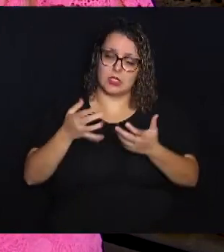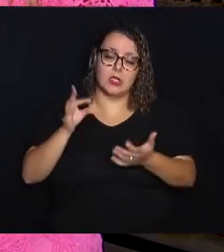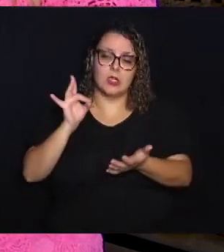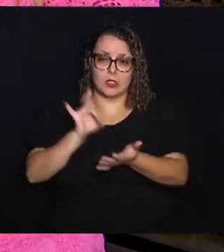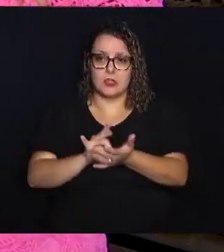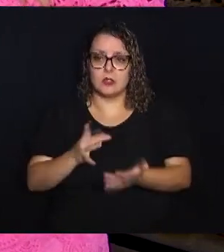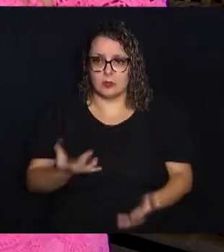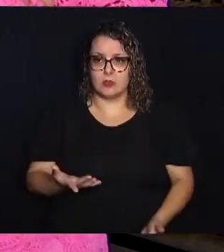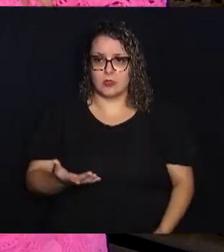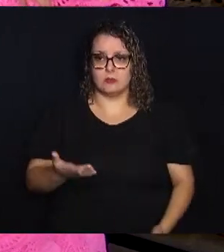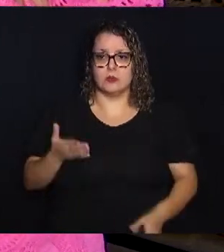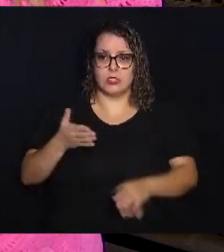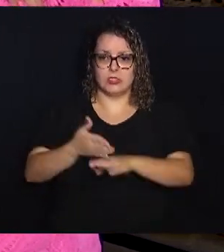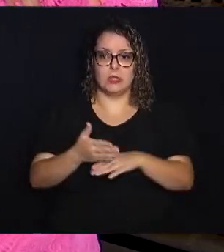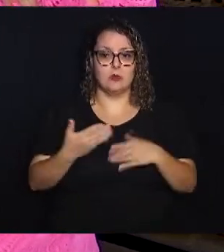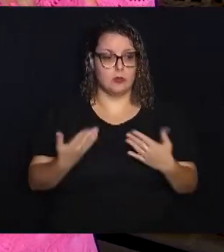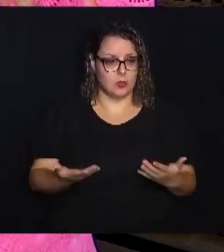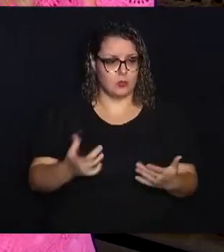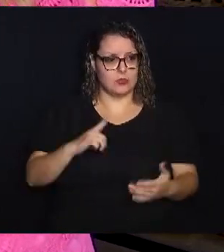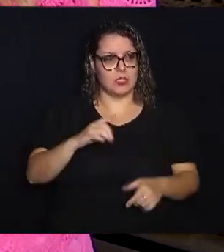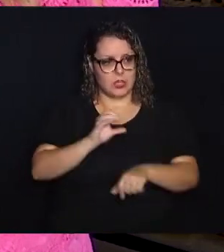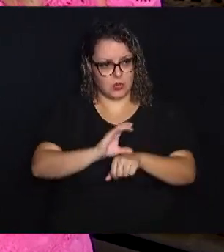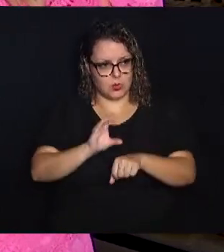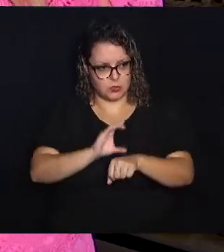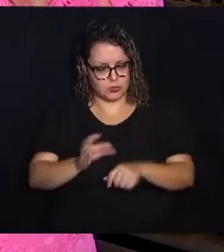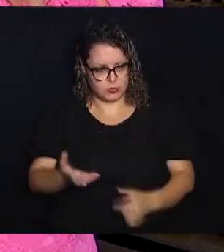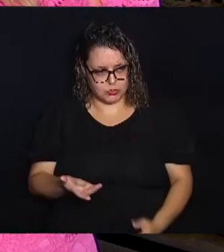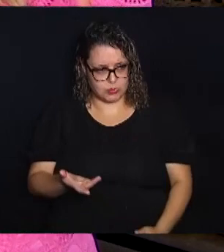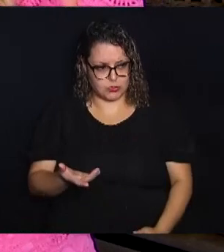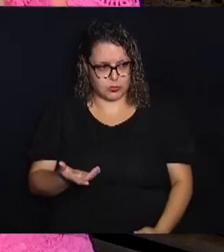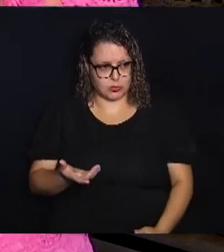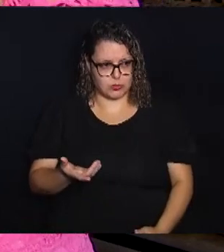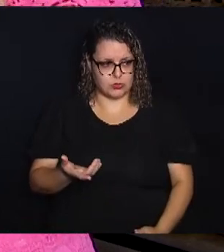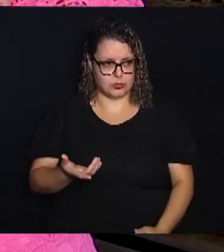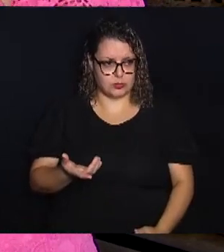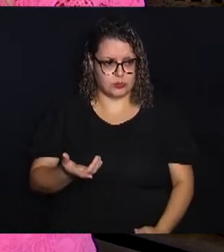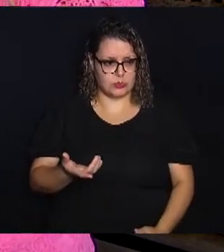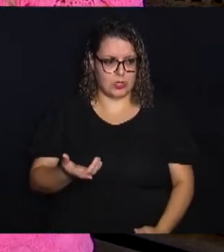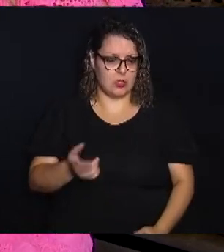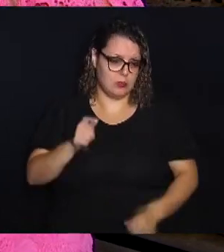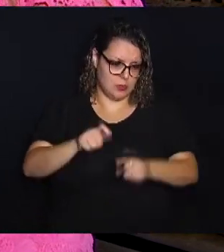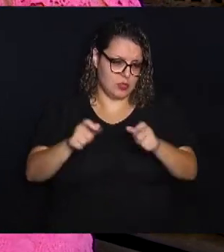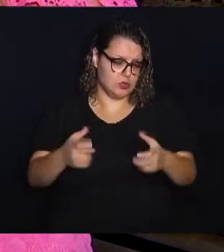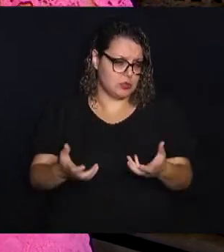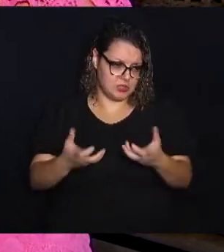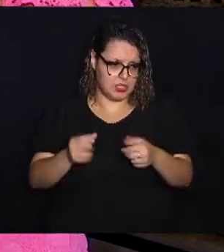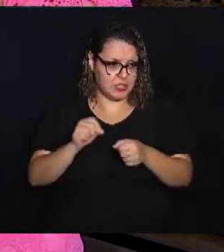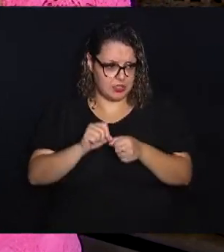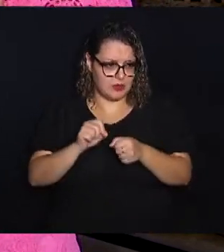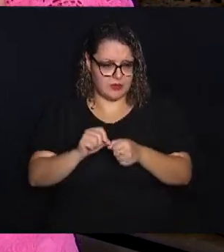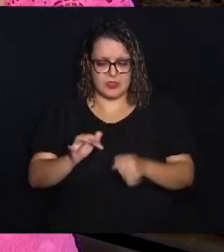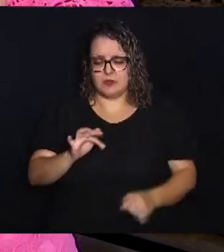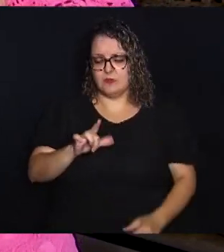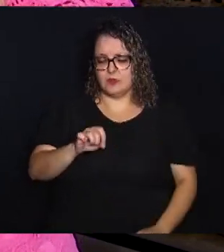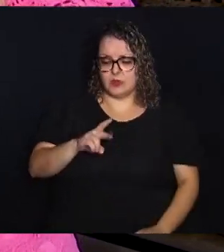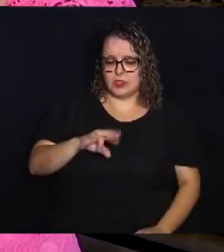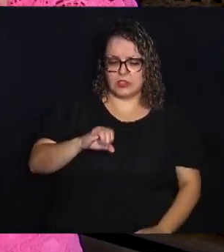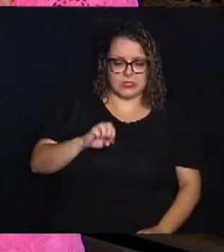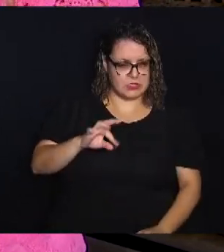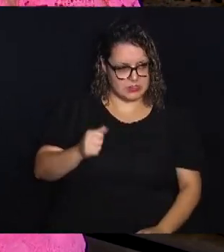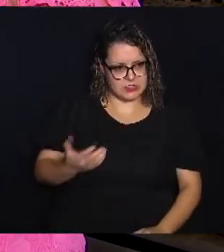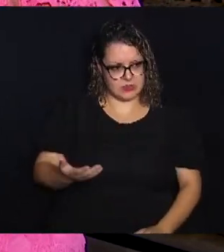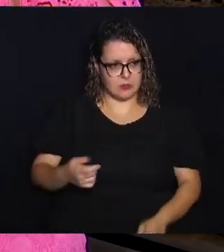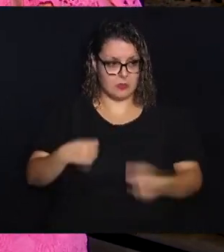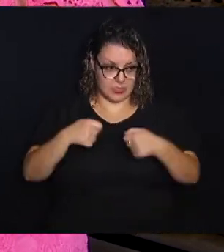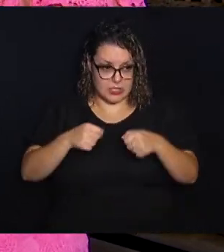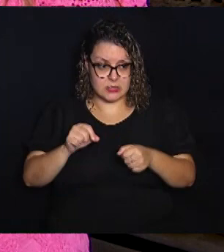quem quer realmente entrar. Bom, existem cursos que a pessoa que queira se tornar um florista,